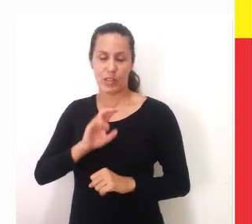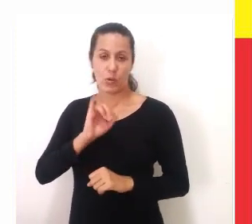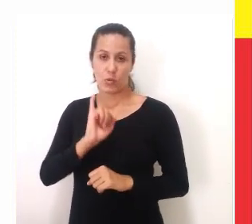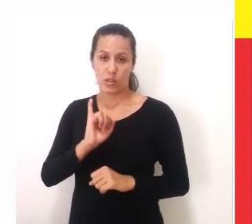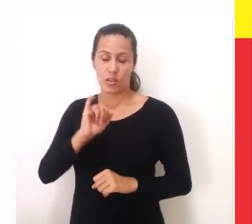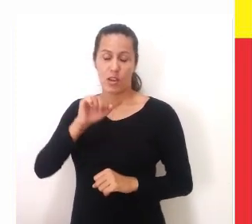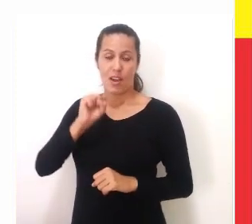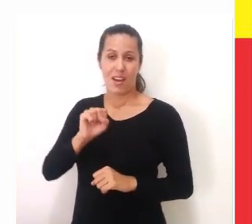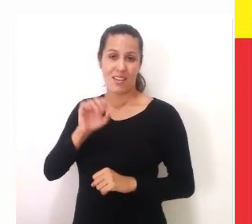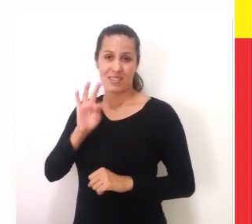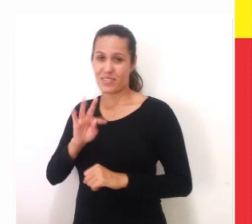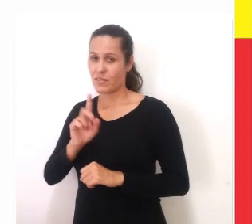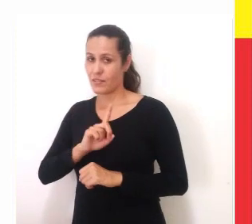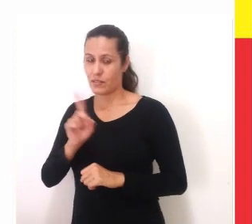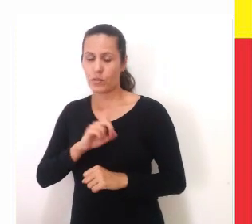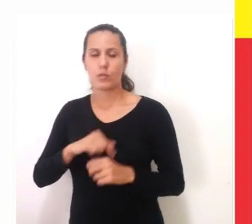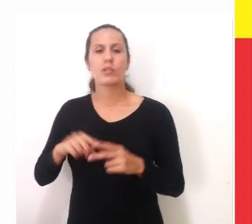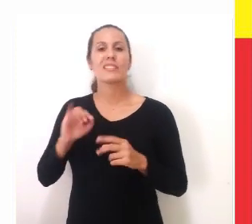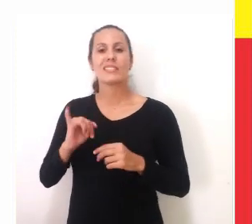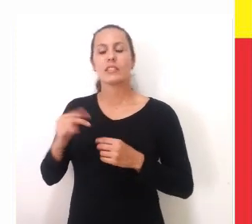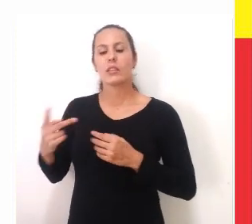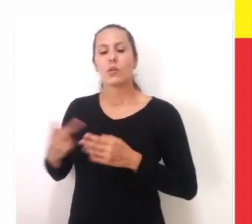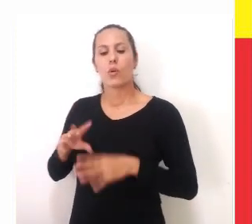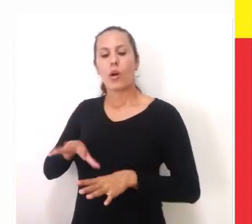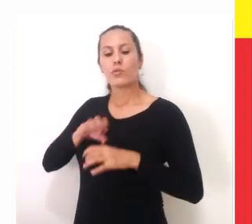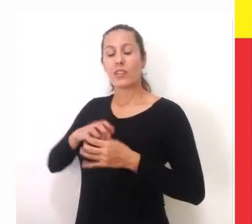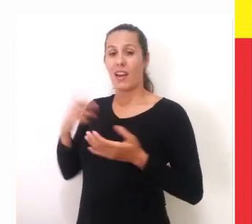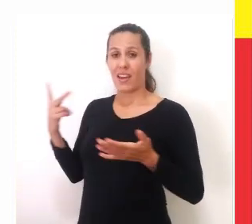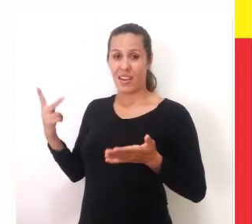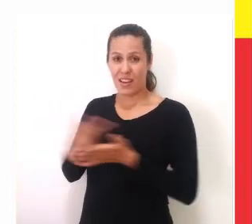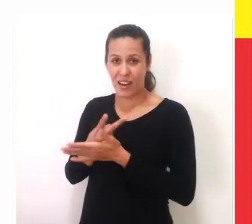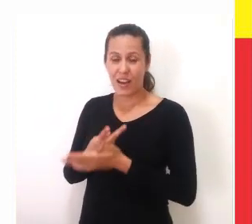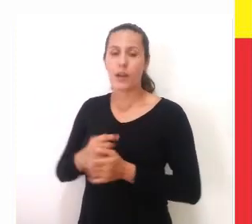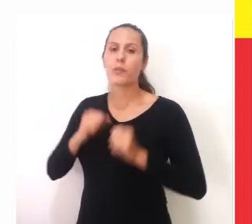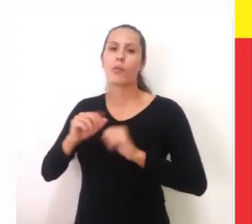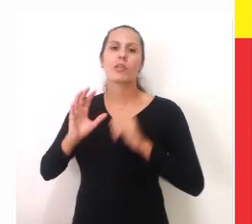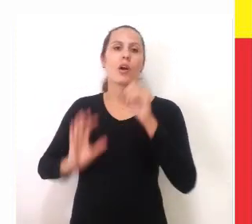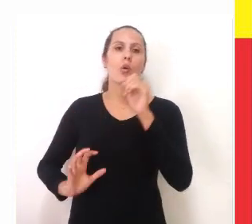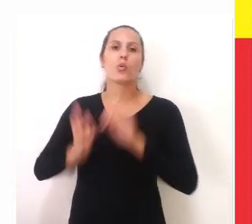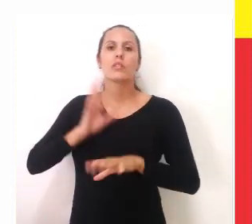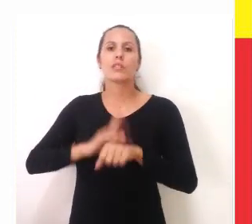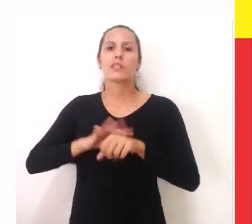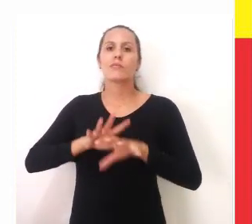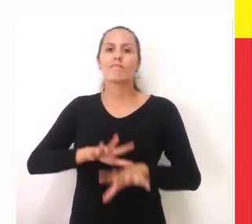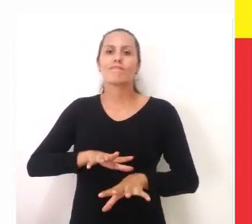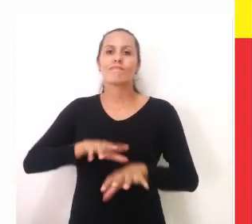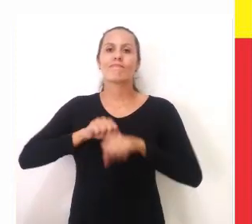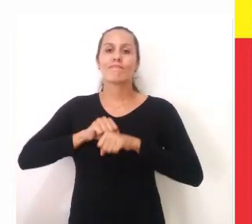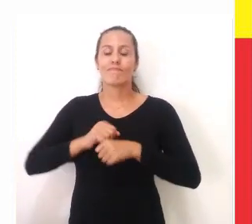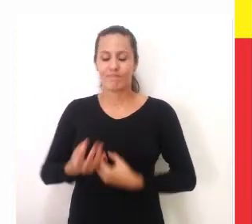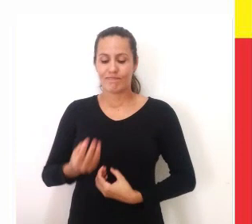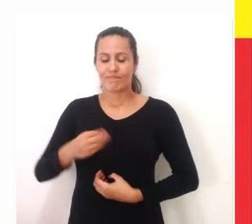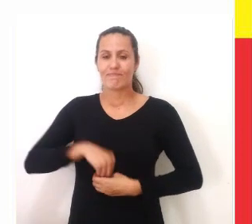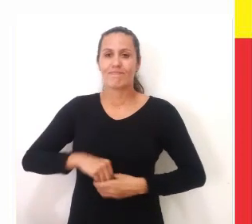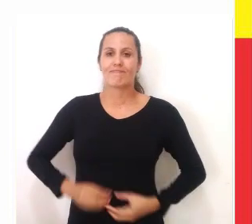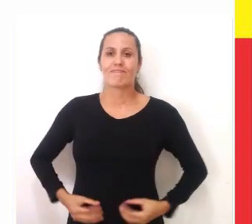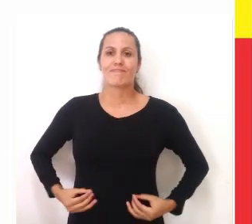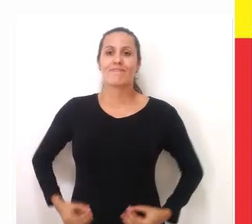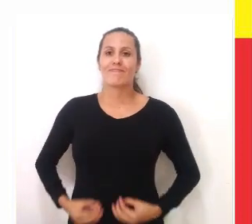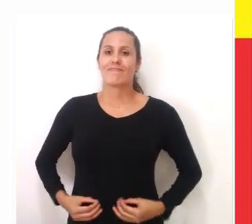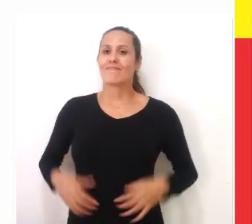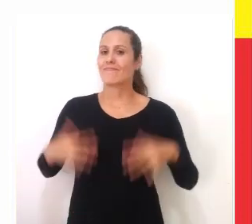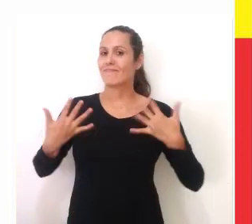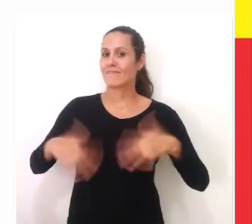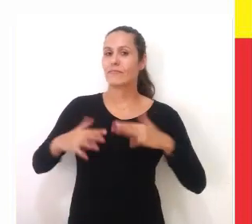ISTs e ele, quando mal colocado, ele pode causar infecções urinárias